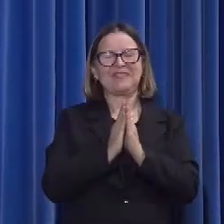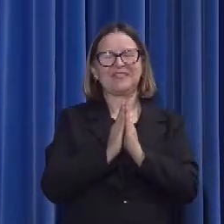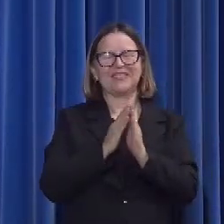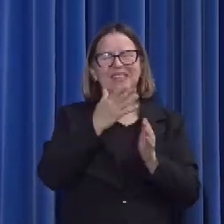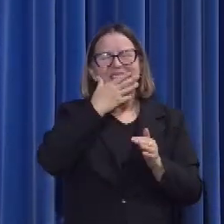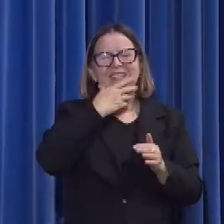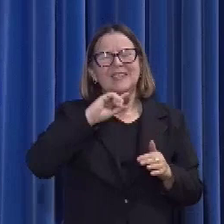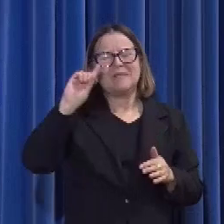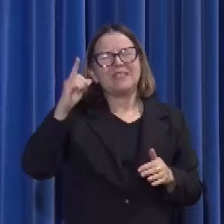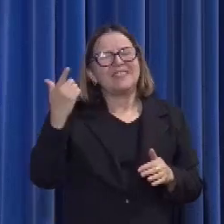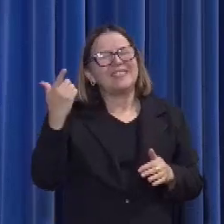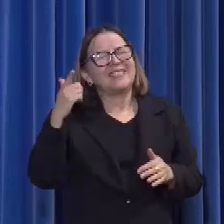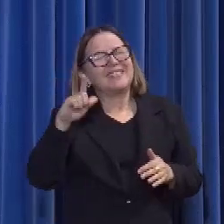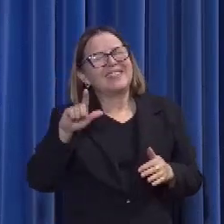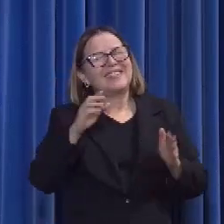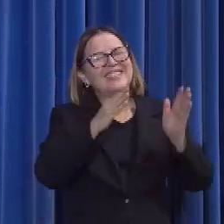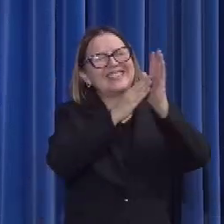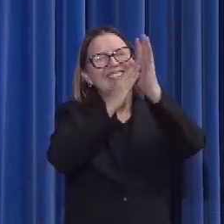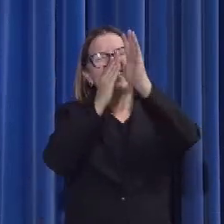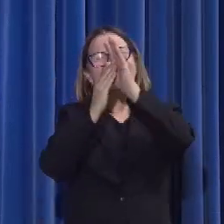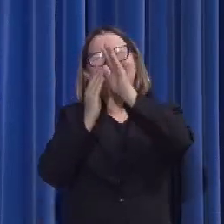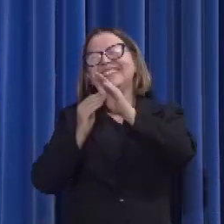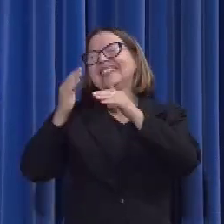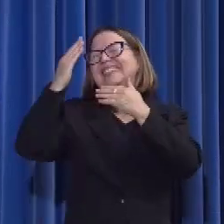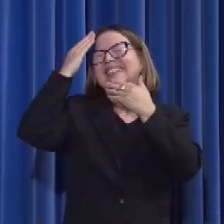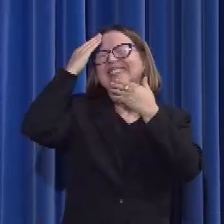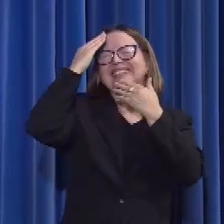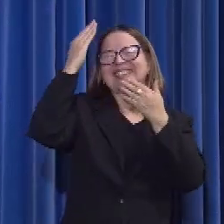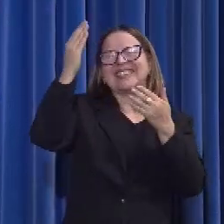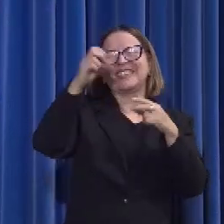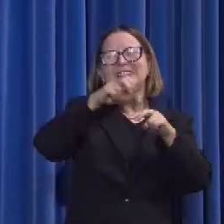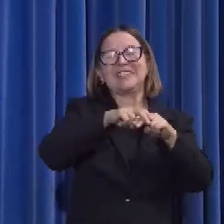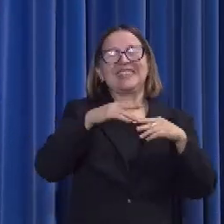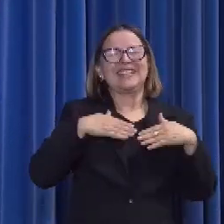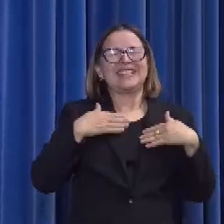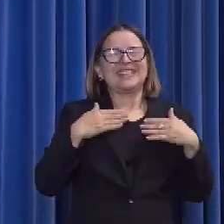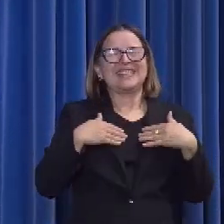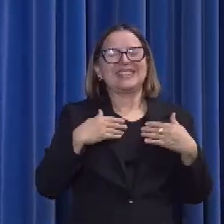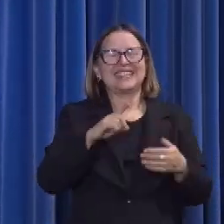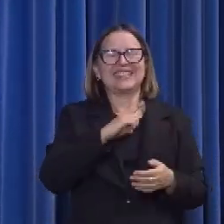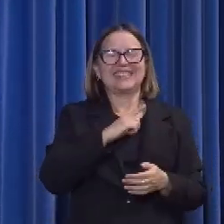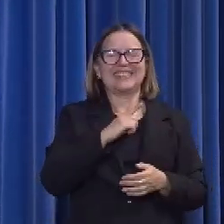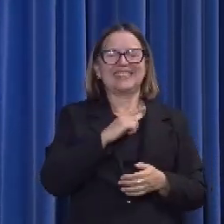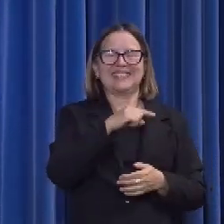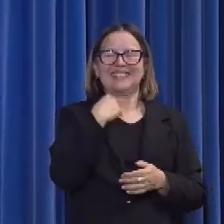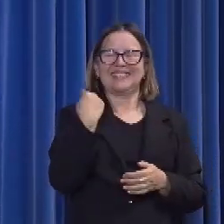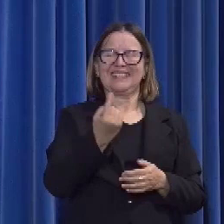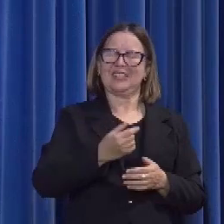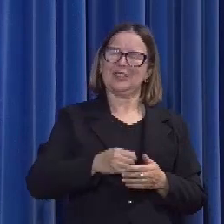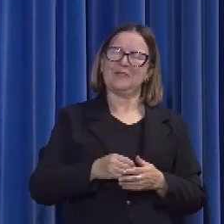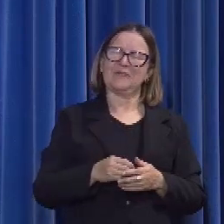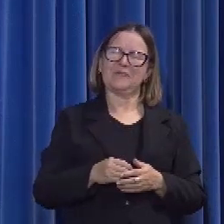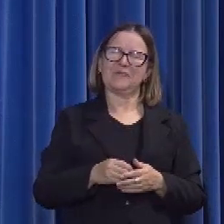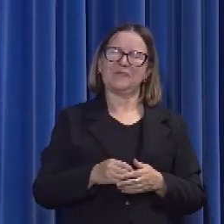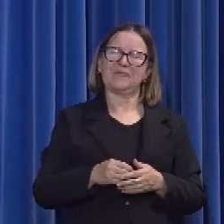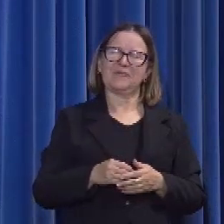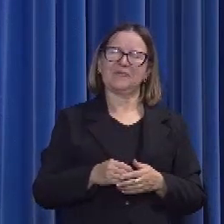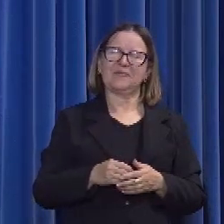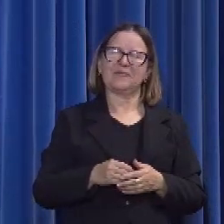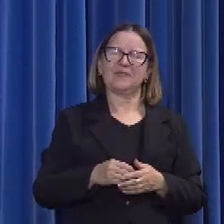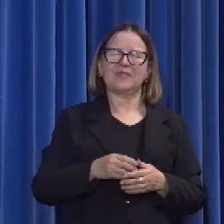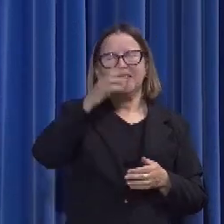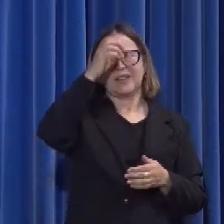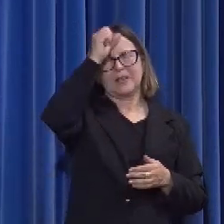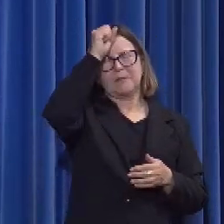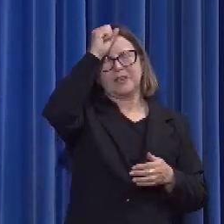Pai, mais uma vez nós te louvamos, te agradecemos pelo privilégio que temos de ouvir a tua voz,